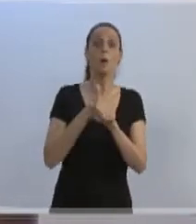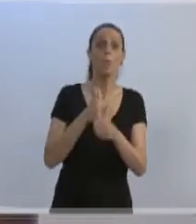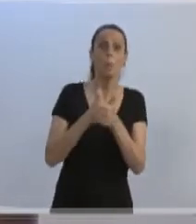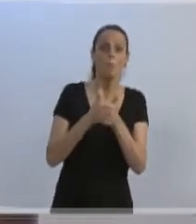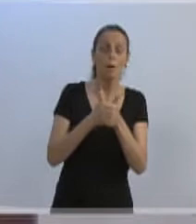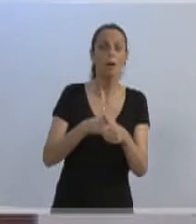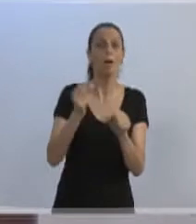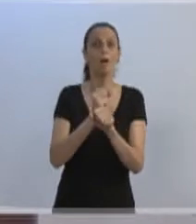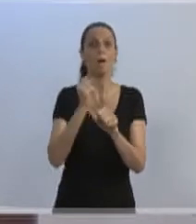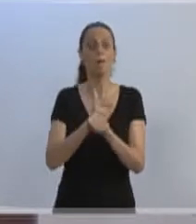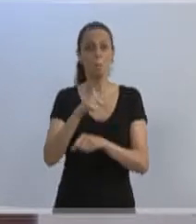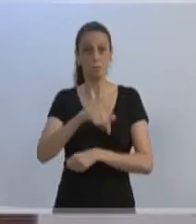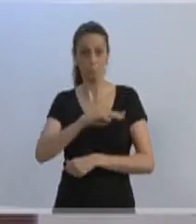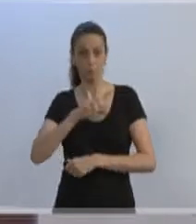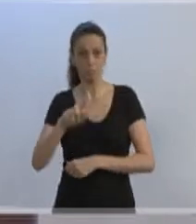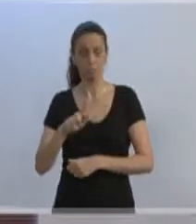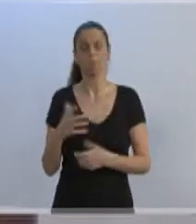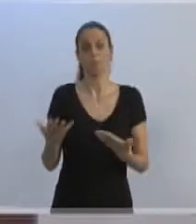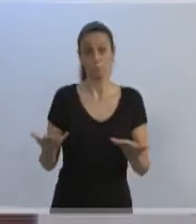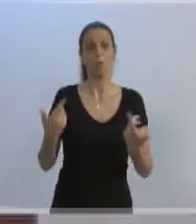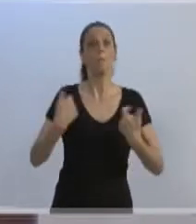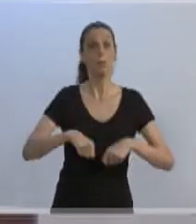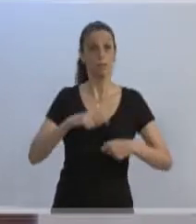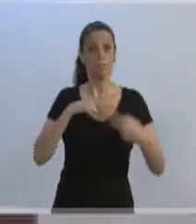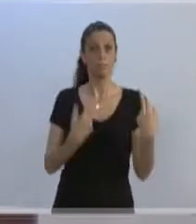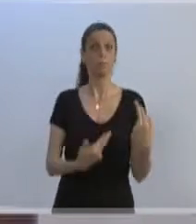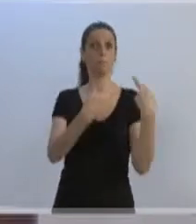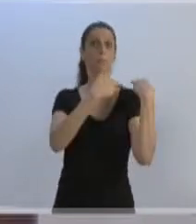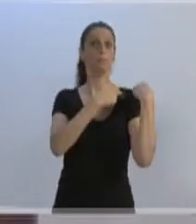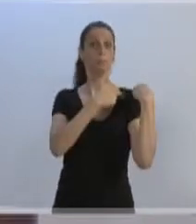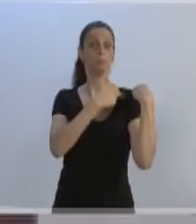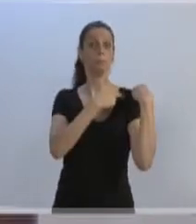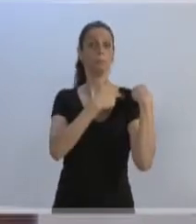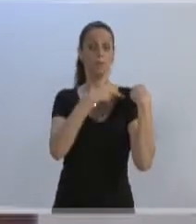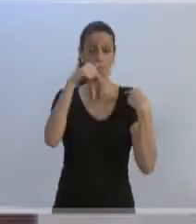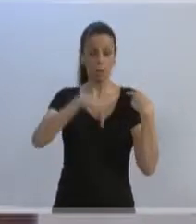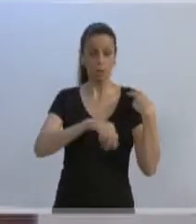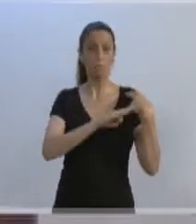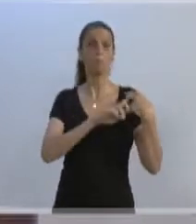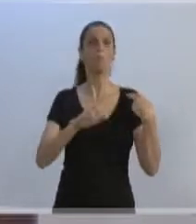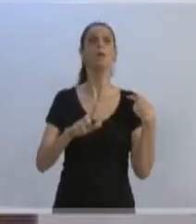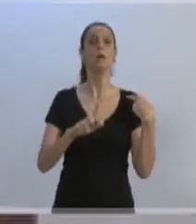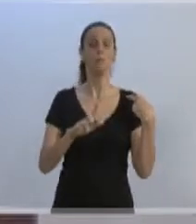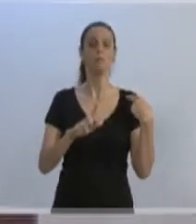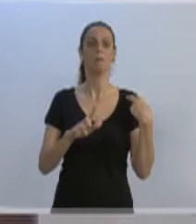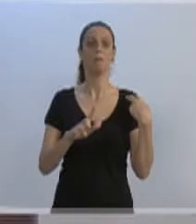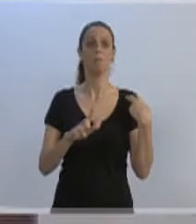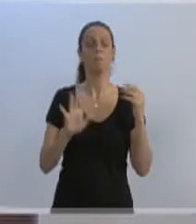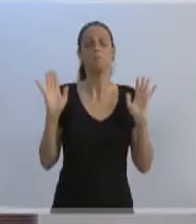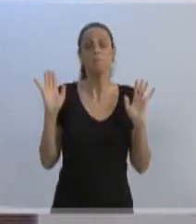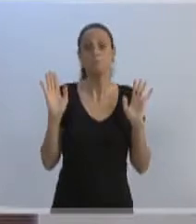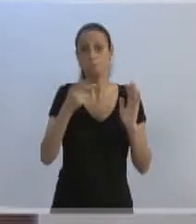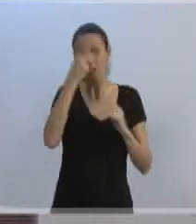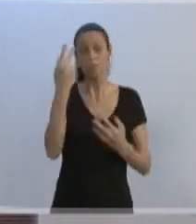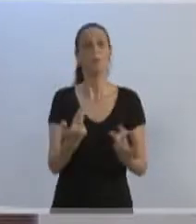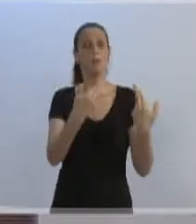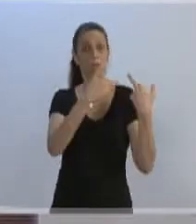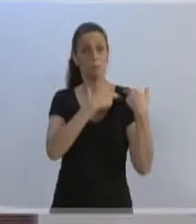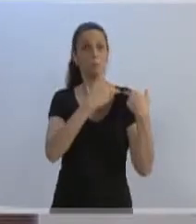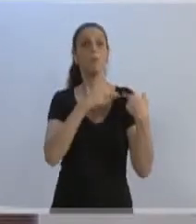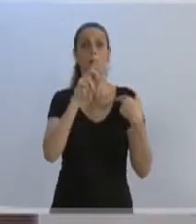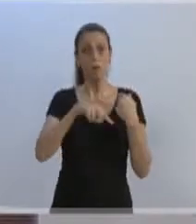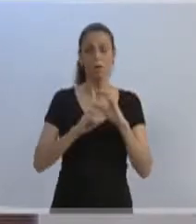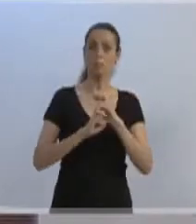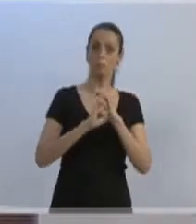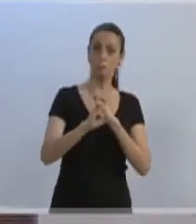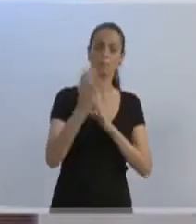cidade essas obras precisam de alguém responsável que 100 da nossa cidade e maior responsável que nós engenheiros que